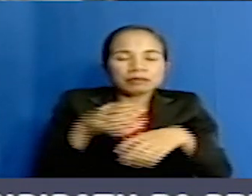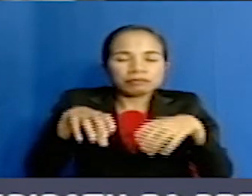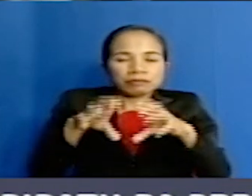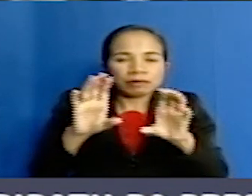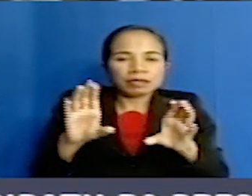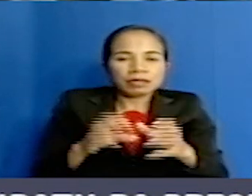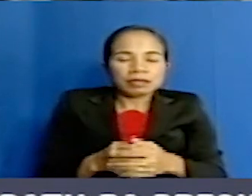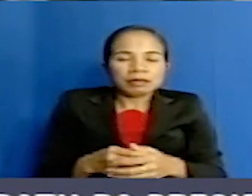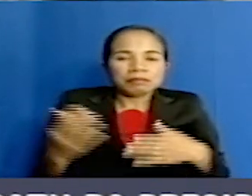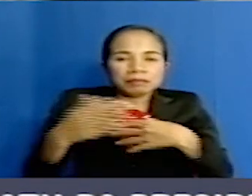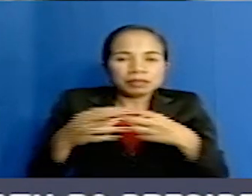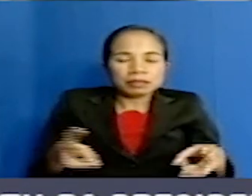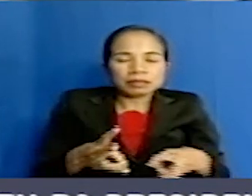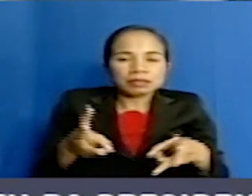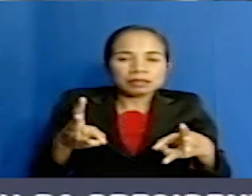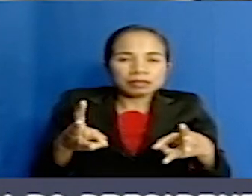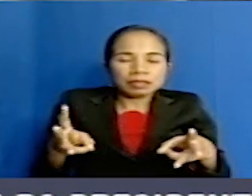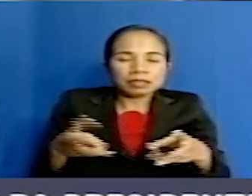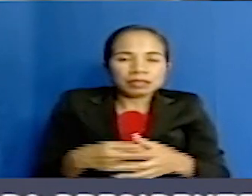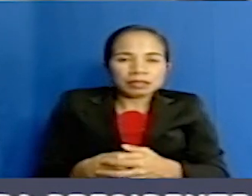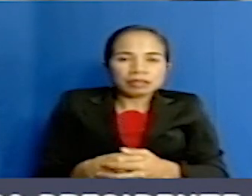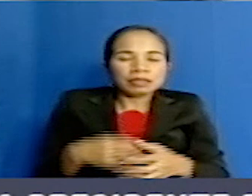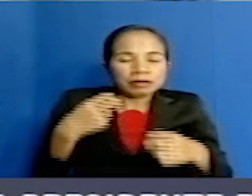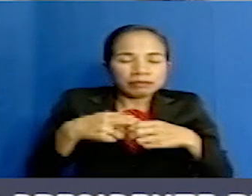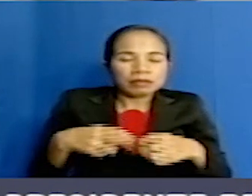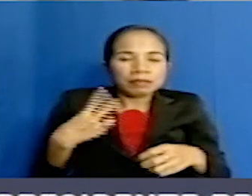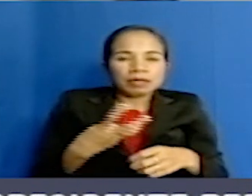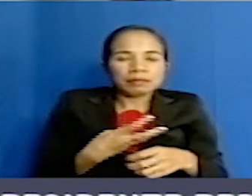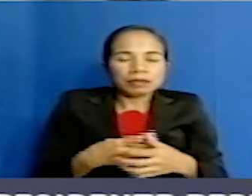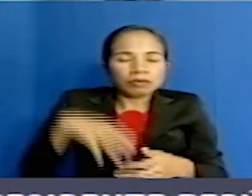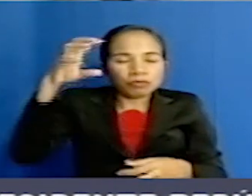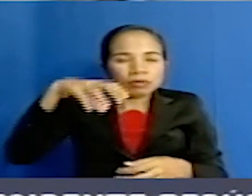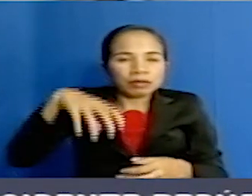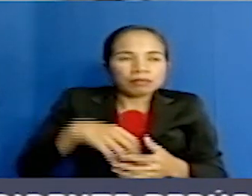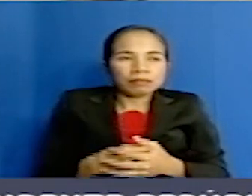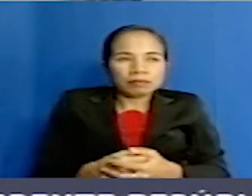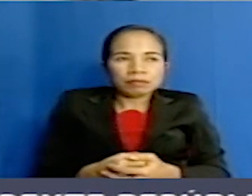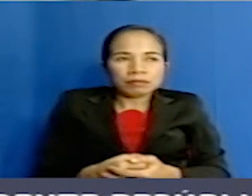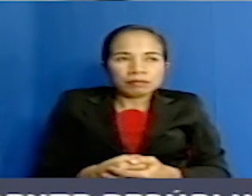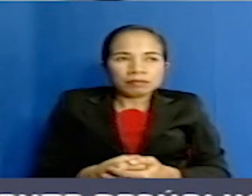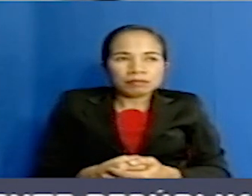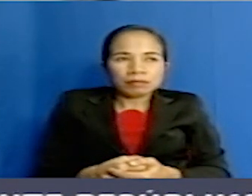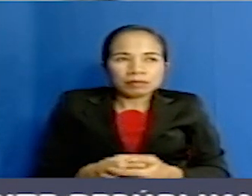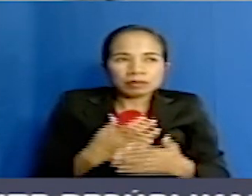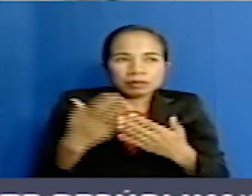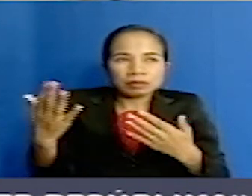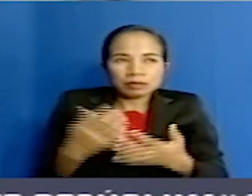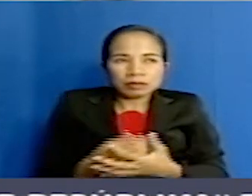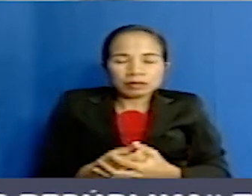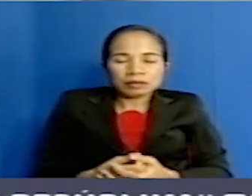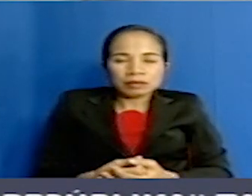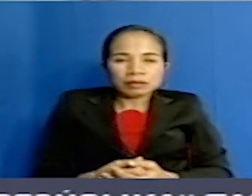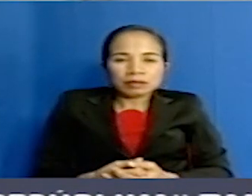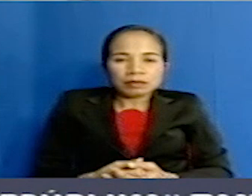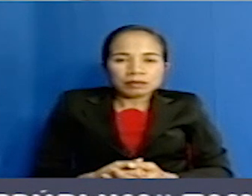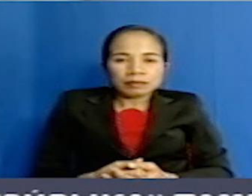ya estrar nini no impacto ba ami sira no udon bot no impact ba sasan sira